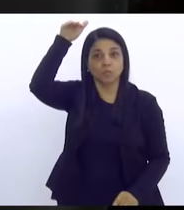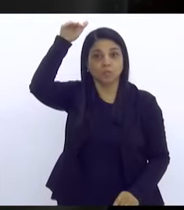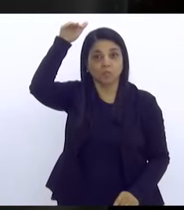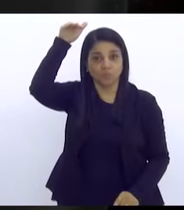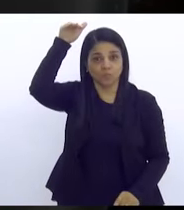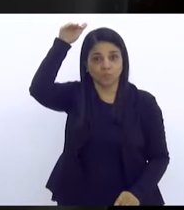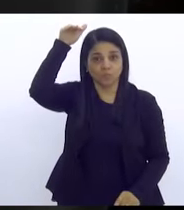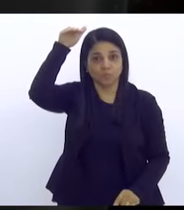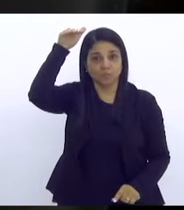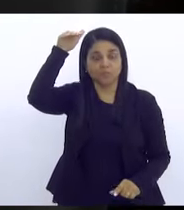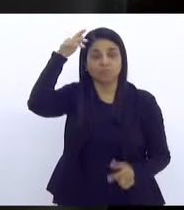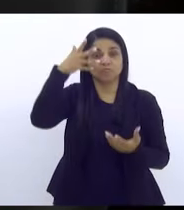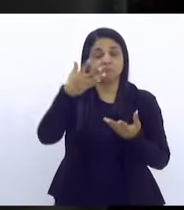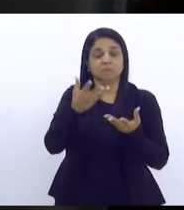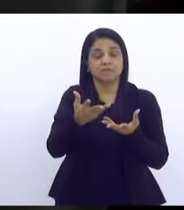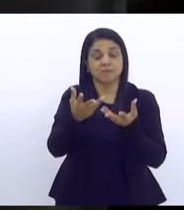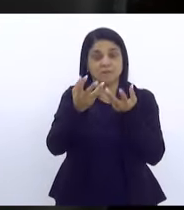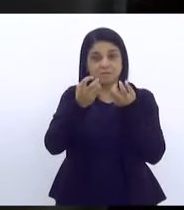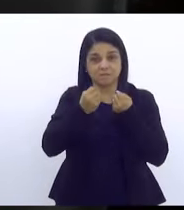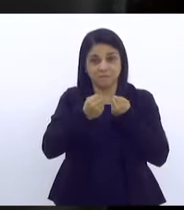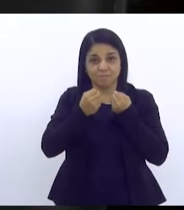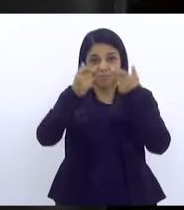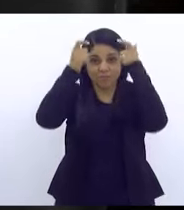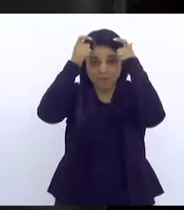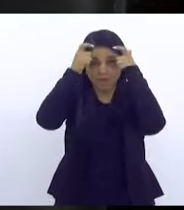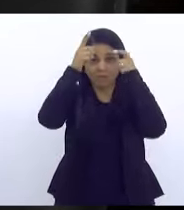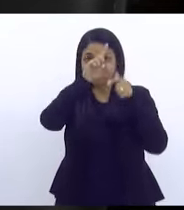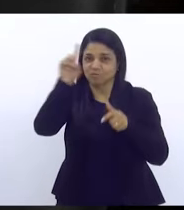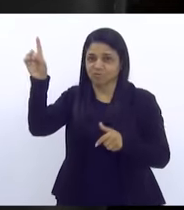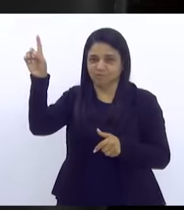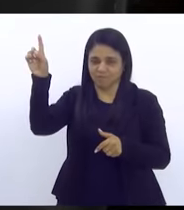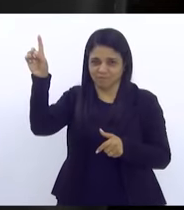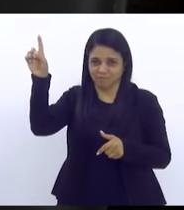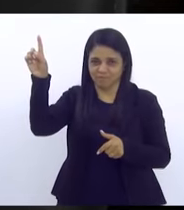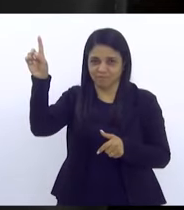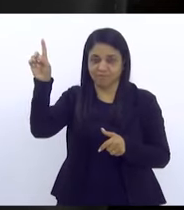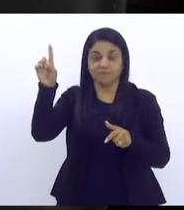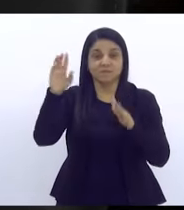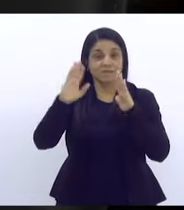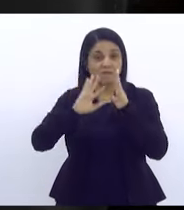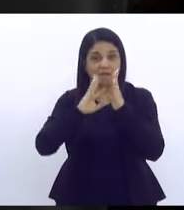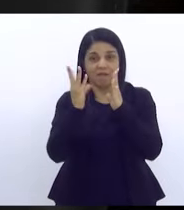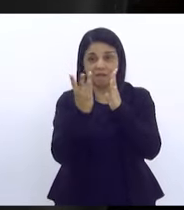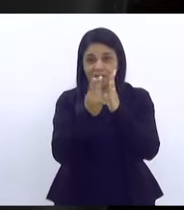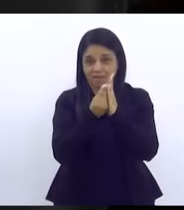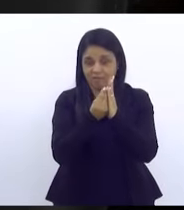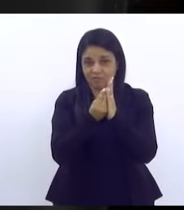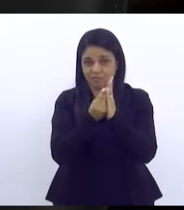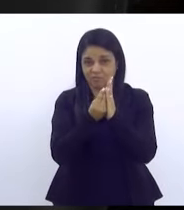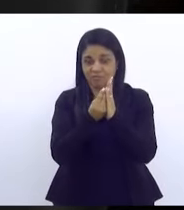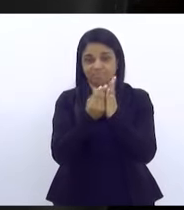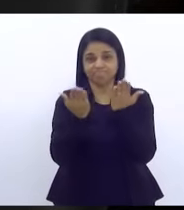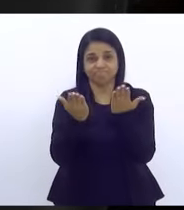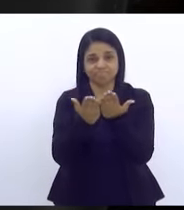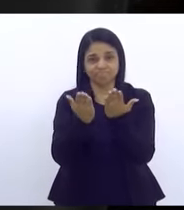recebimento do reino. Por isso, a Igreja Evangélica, Assembleia de